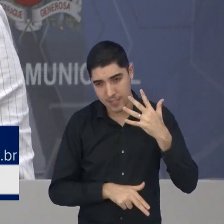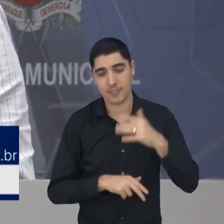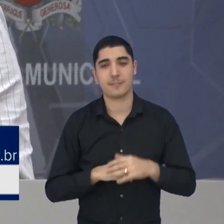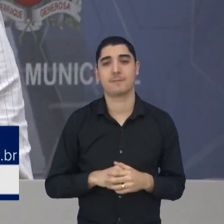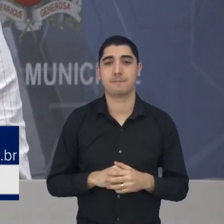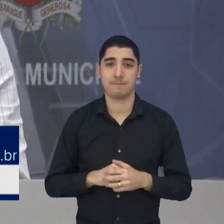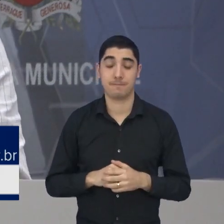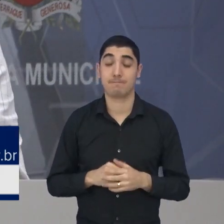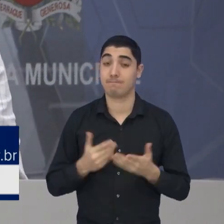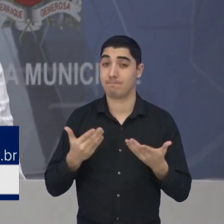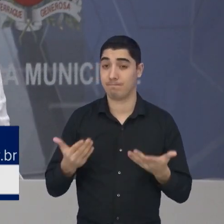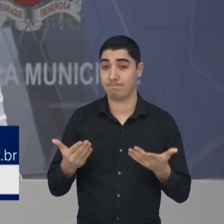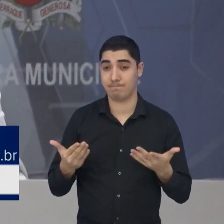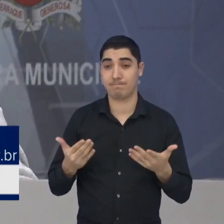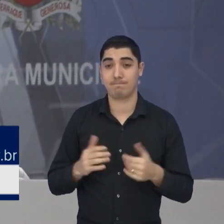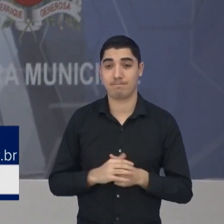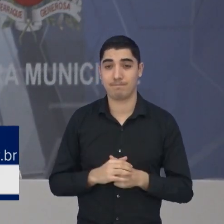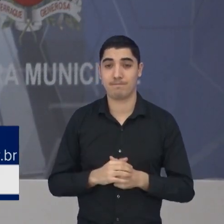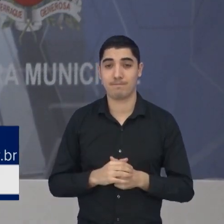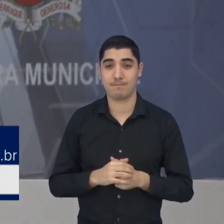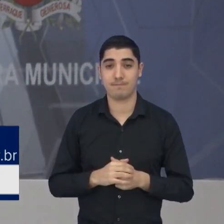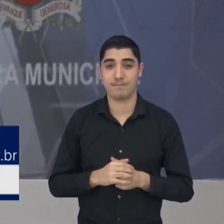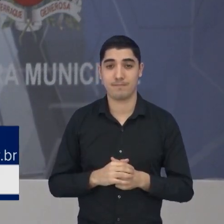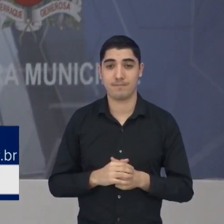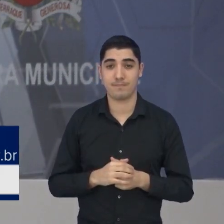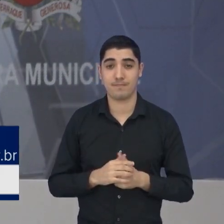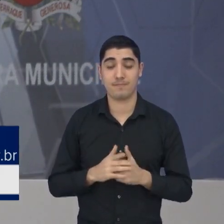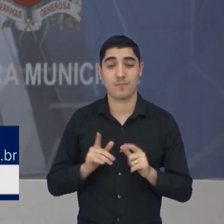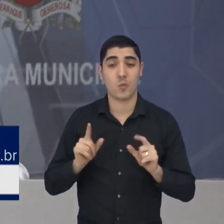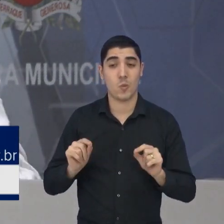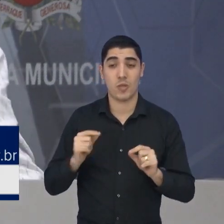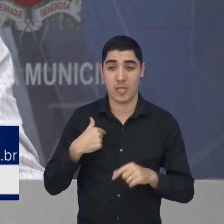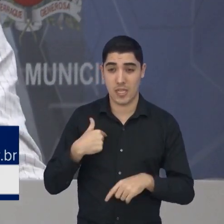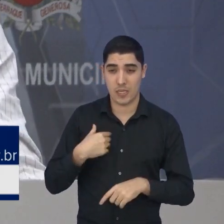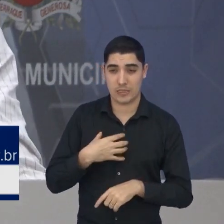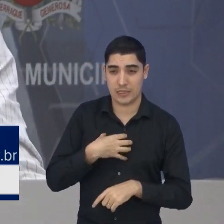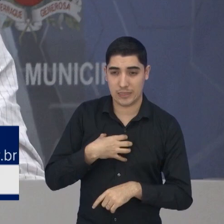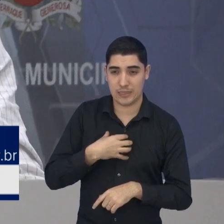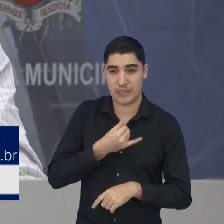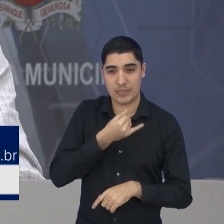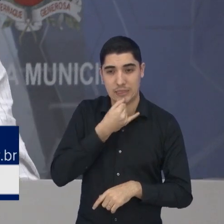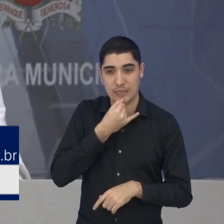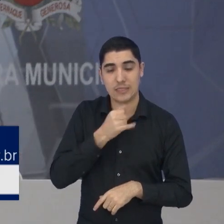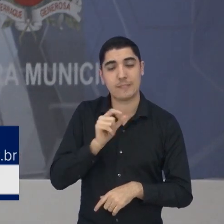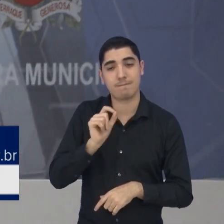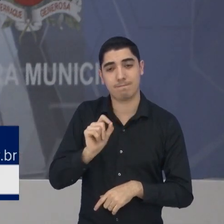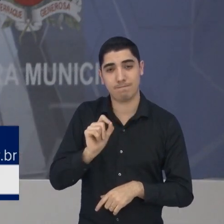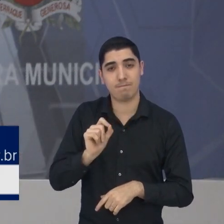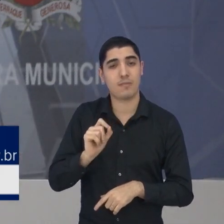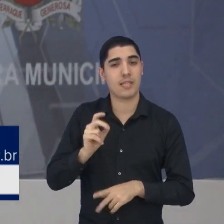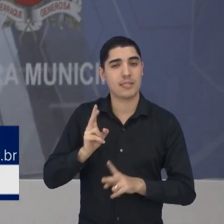Agora, o que eu lamento é sempre ter de